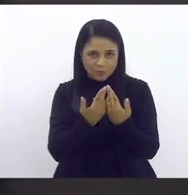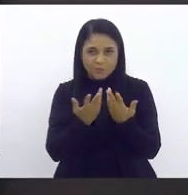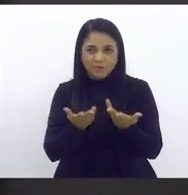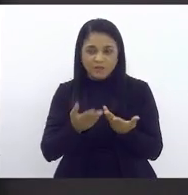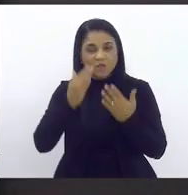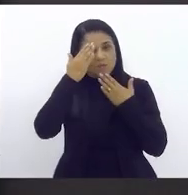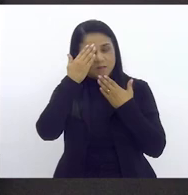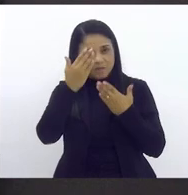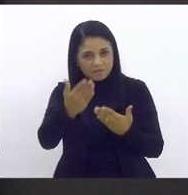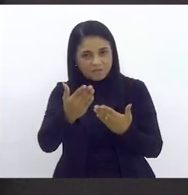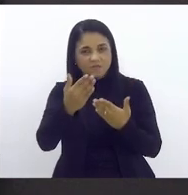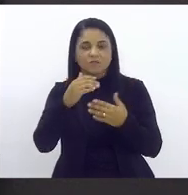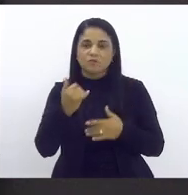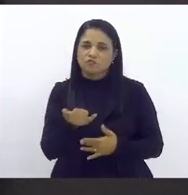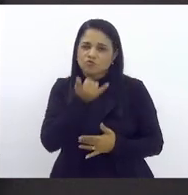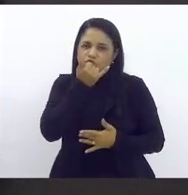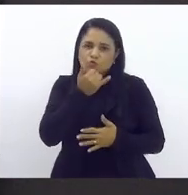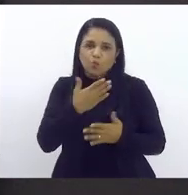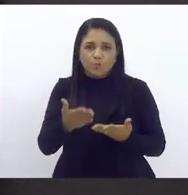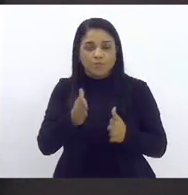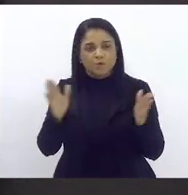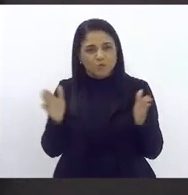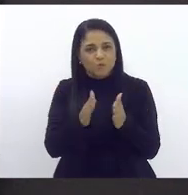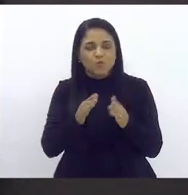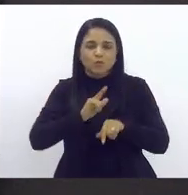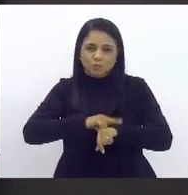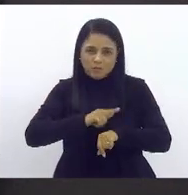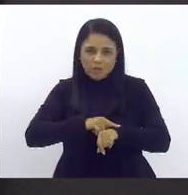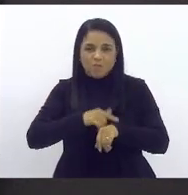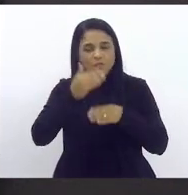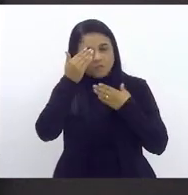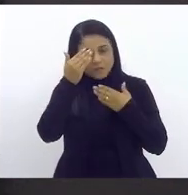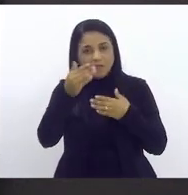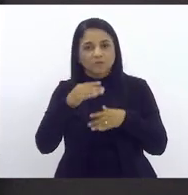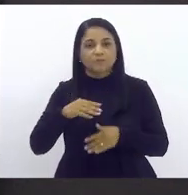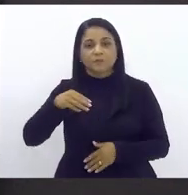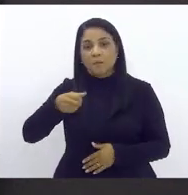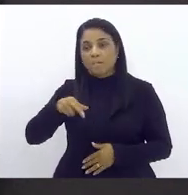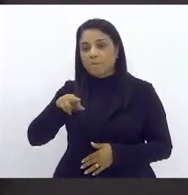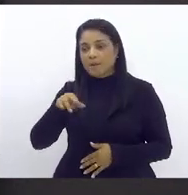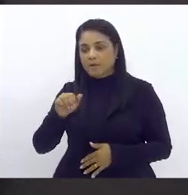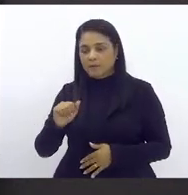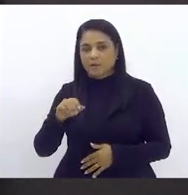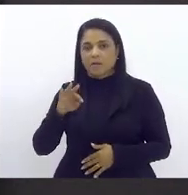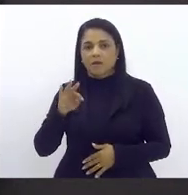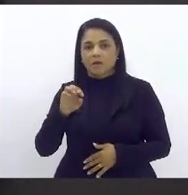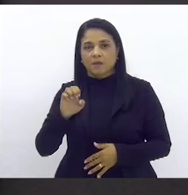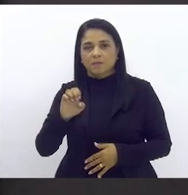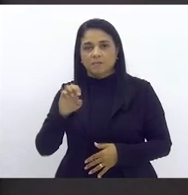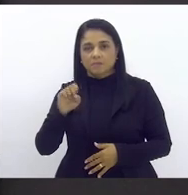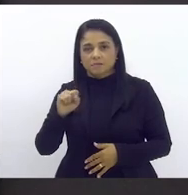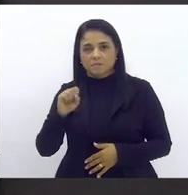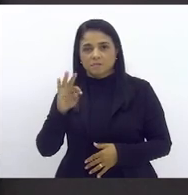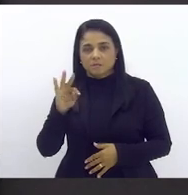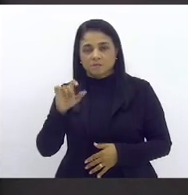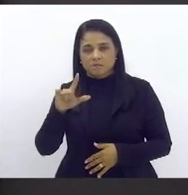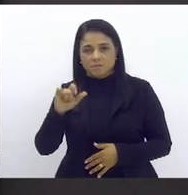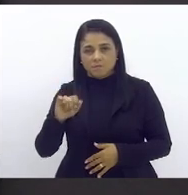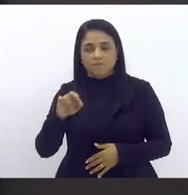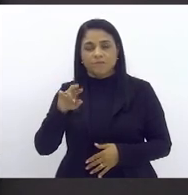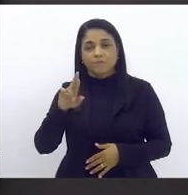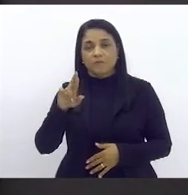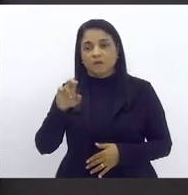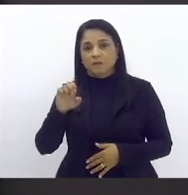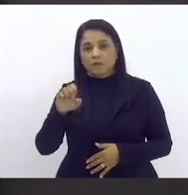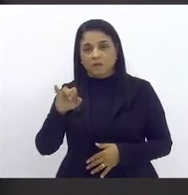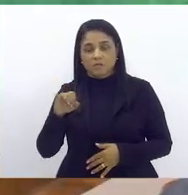que agradecemos e pedimos desculpas do tempo ser curto mesmo. Muito obrigado. Maria Estela Reis, vamos te ouvir agora. Muito obrigado. 4 minutos